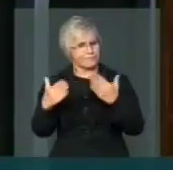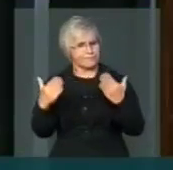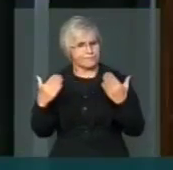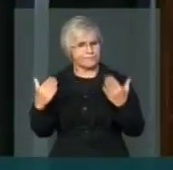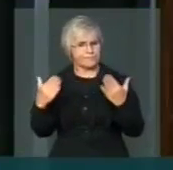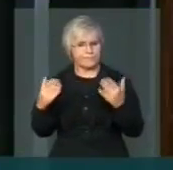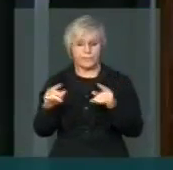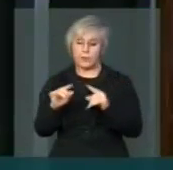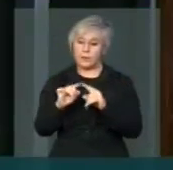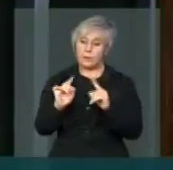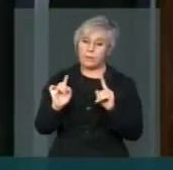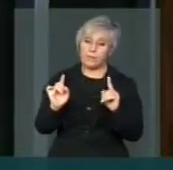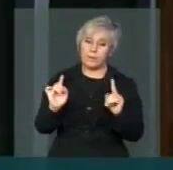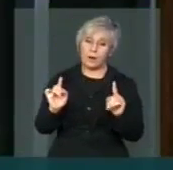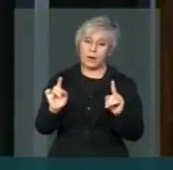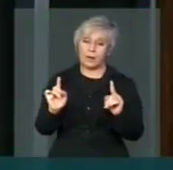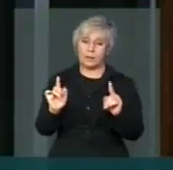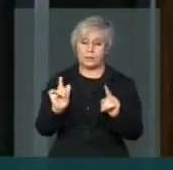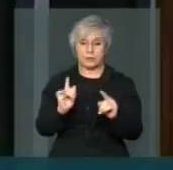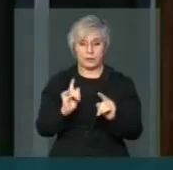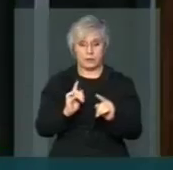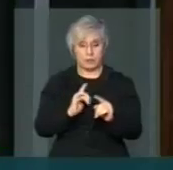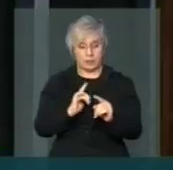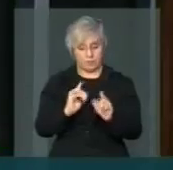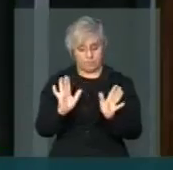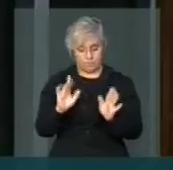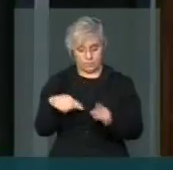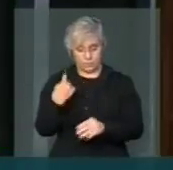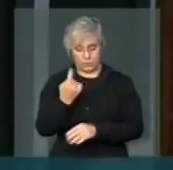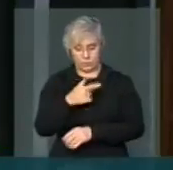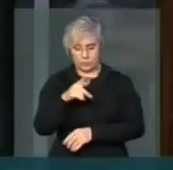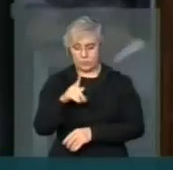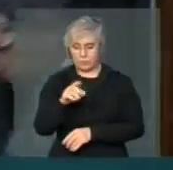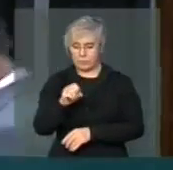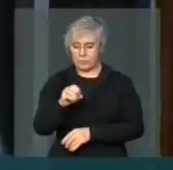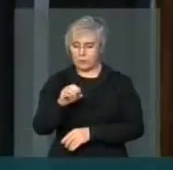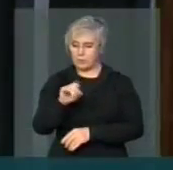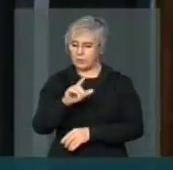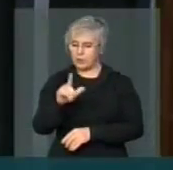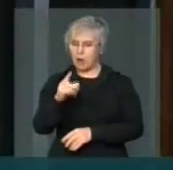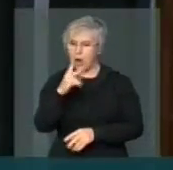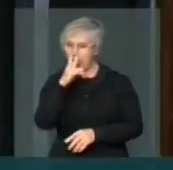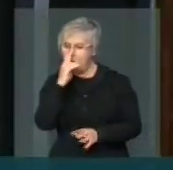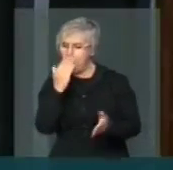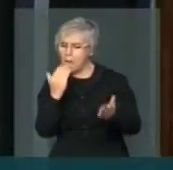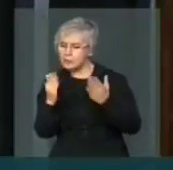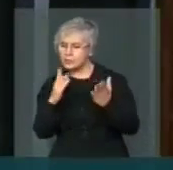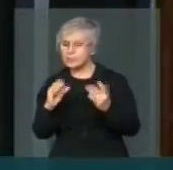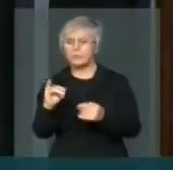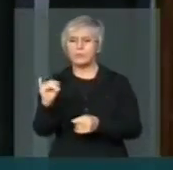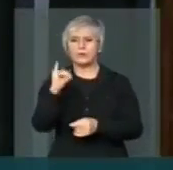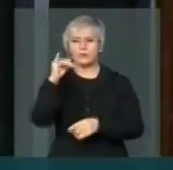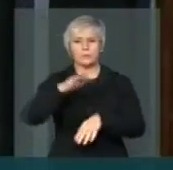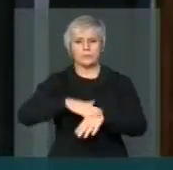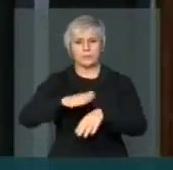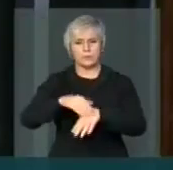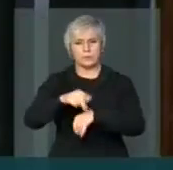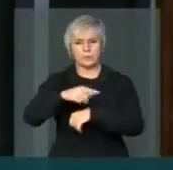em algo que nos parece, a nós do PSOL, muito fundamental na vida nacional: